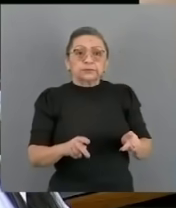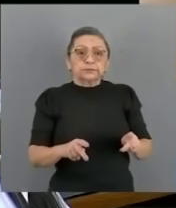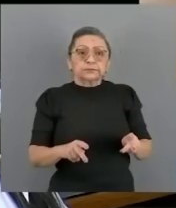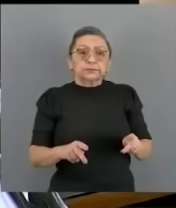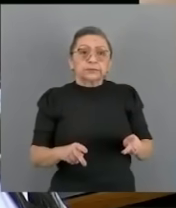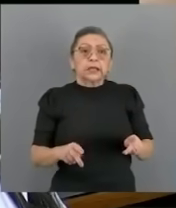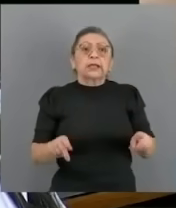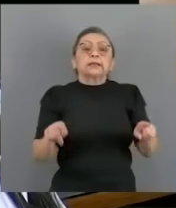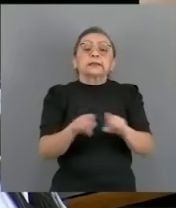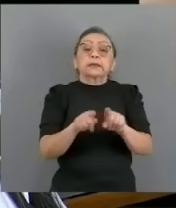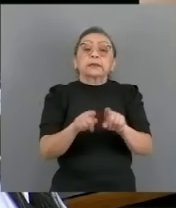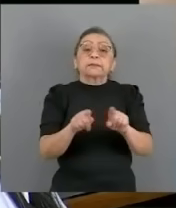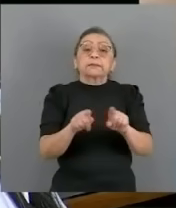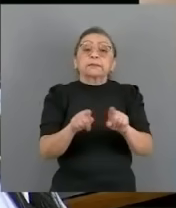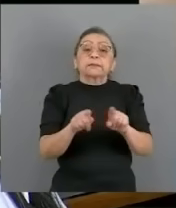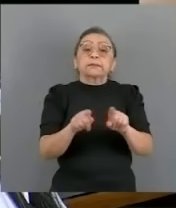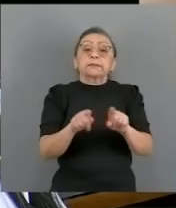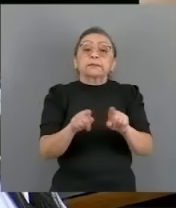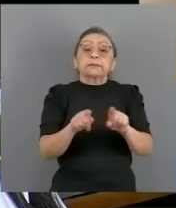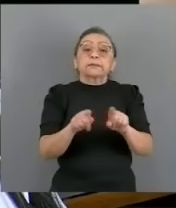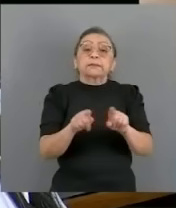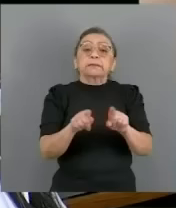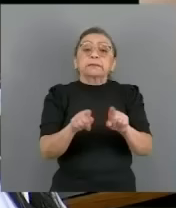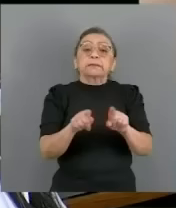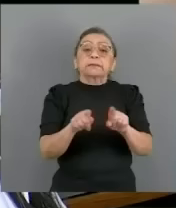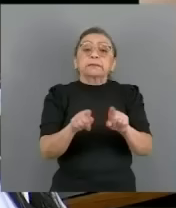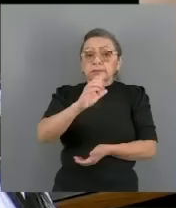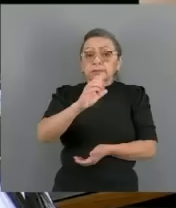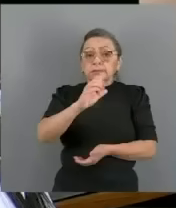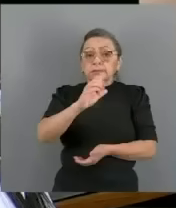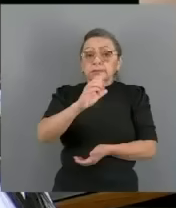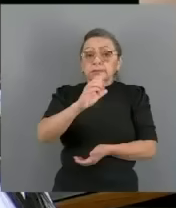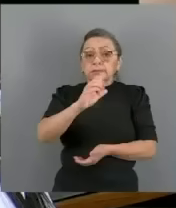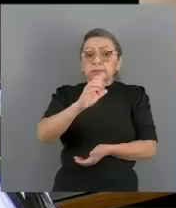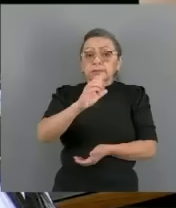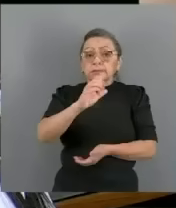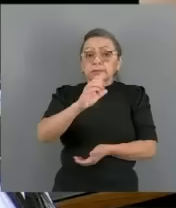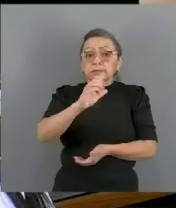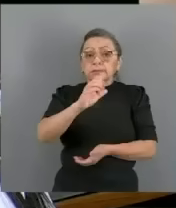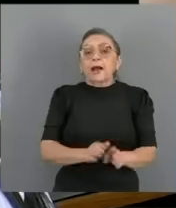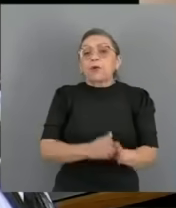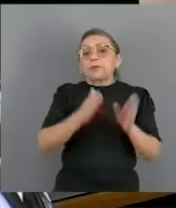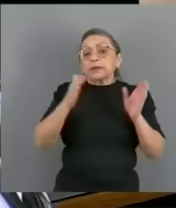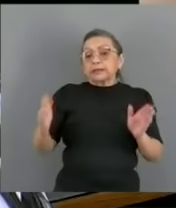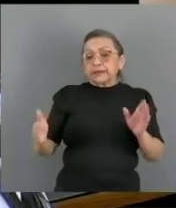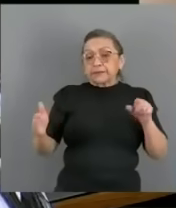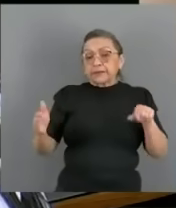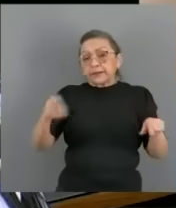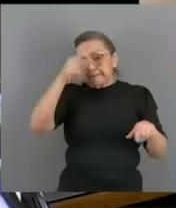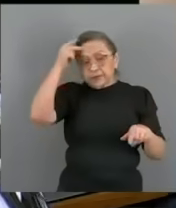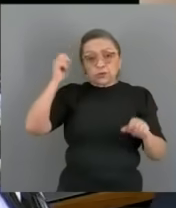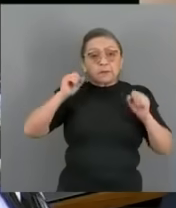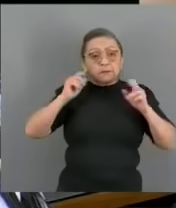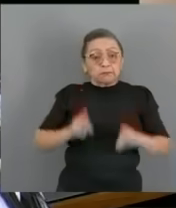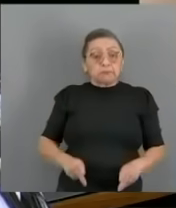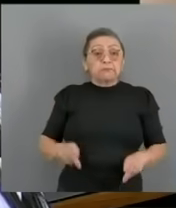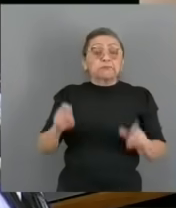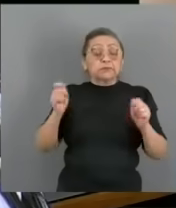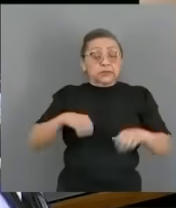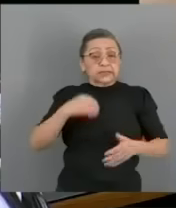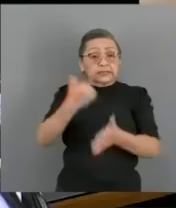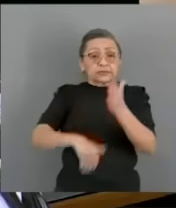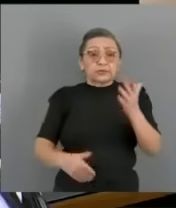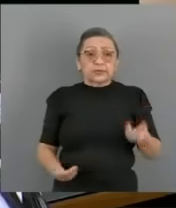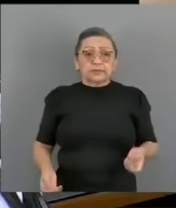aposentadas também pudessem ter as CTs. E mais, ampliava para que pensionistas também pudessem ser